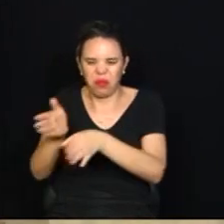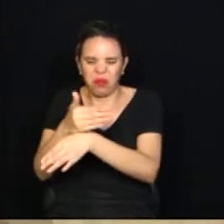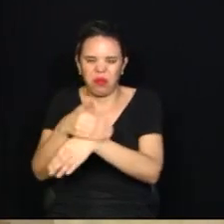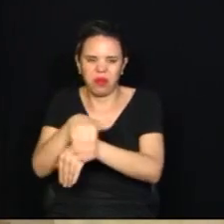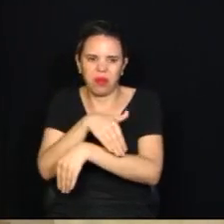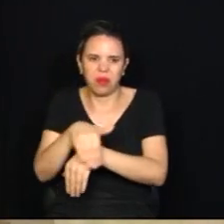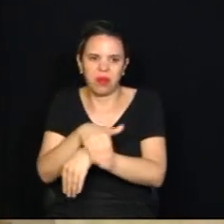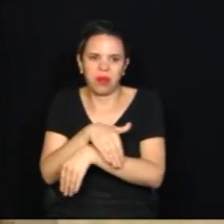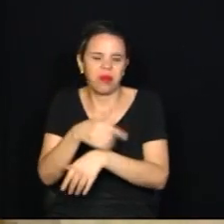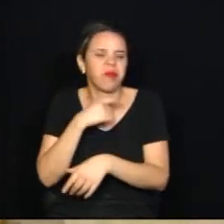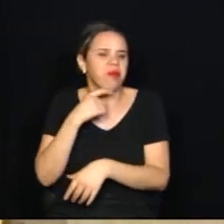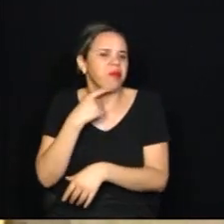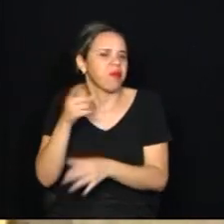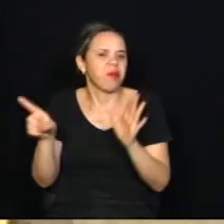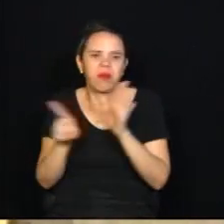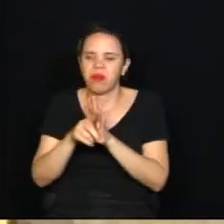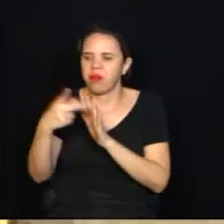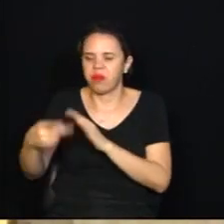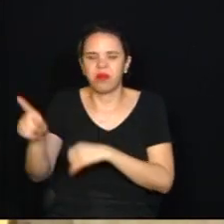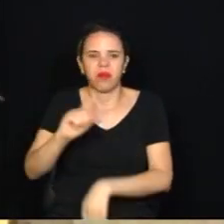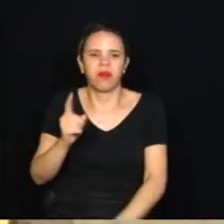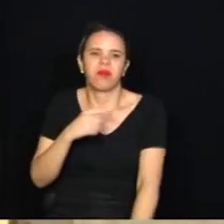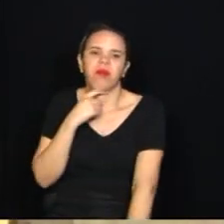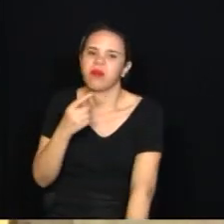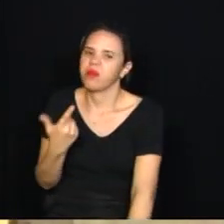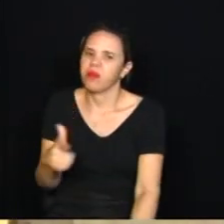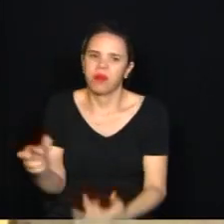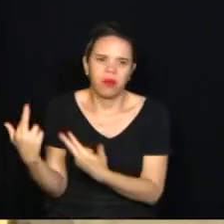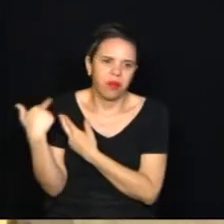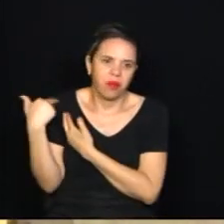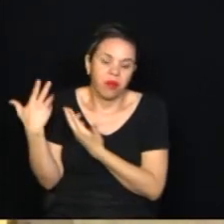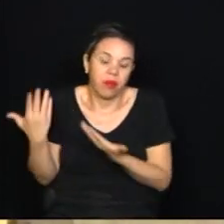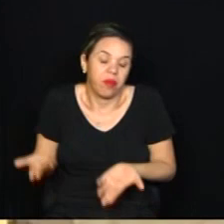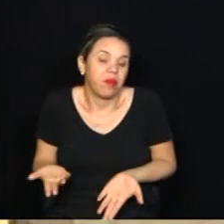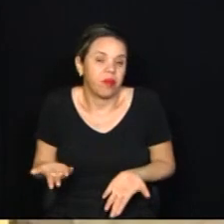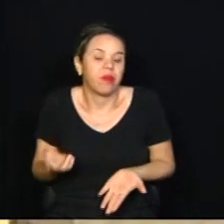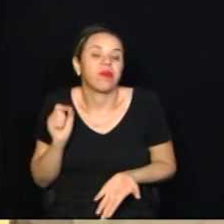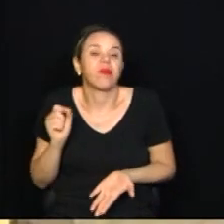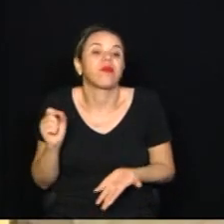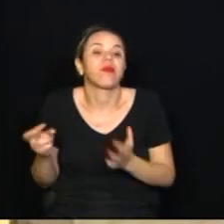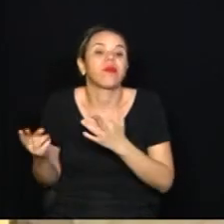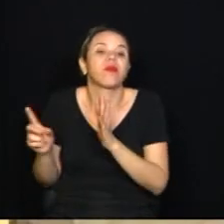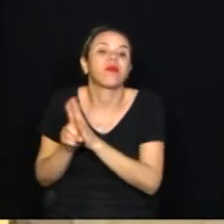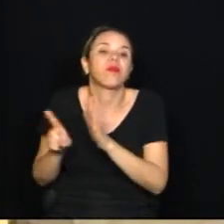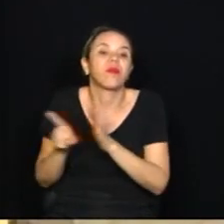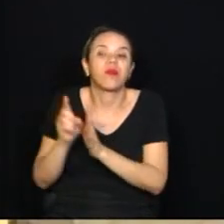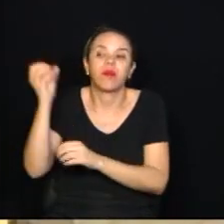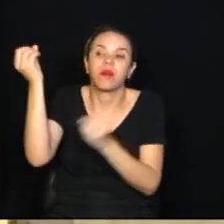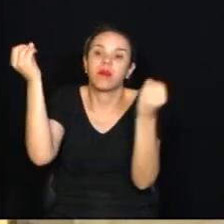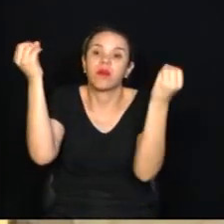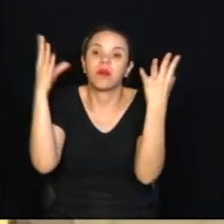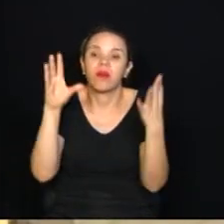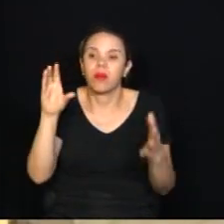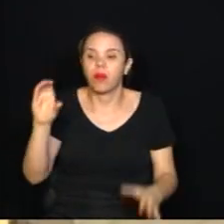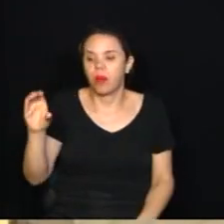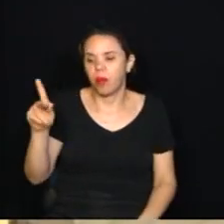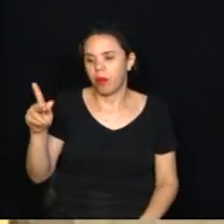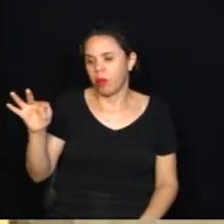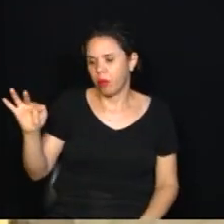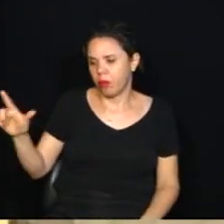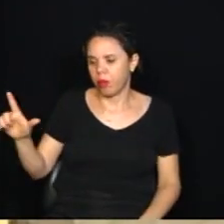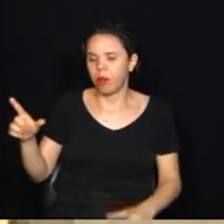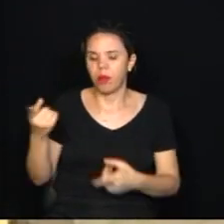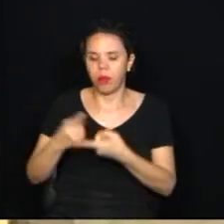rua, e ninguém é dono daquilo ali, ninguém se responsabiliza. Então, quem é dona dos postes? A CPFL, ela faz um acordo com